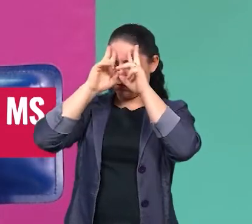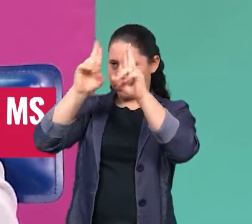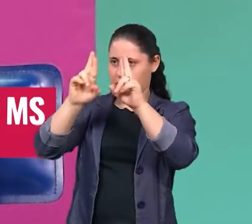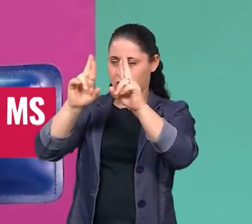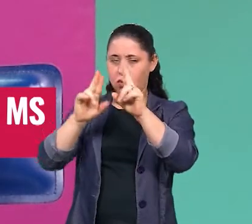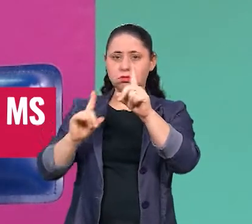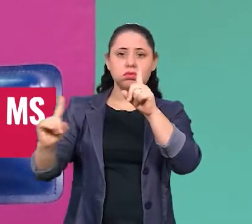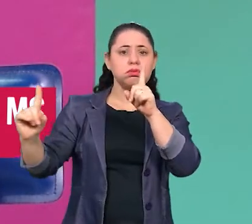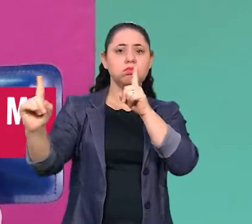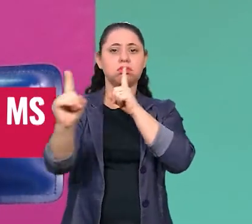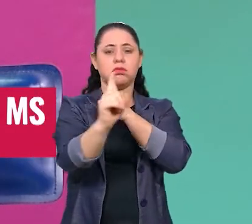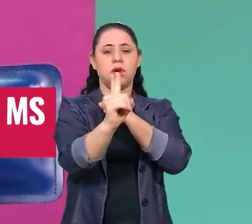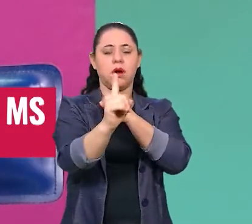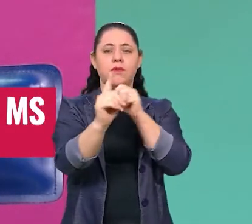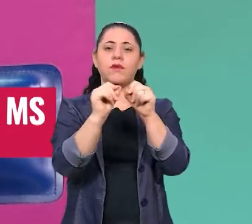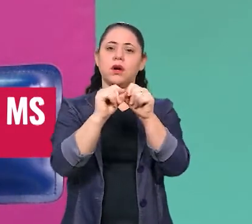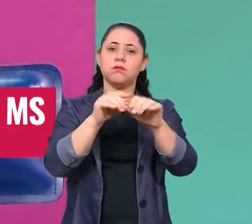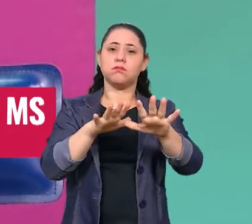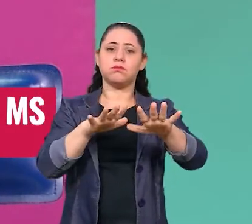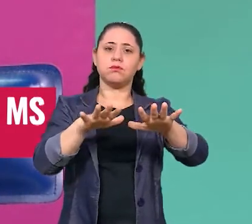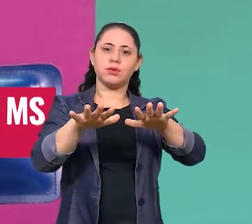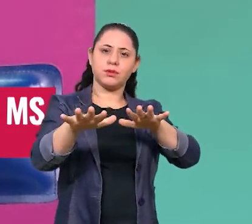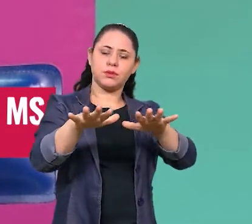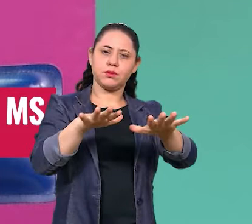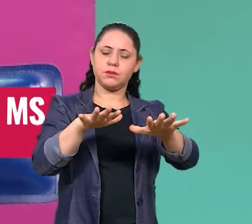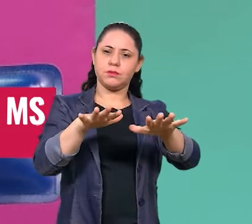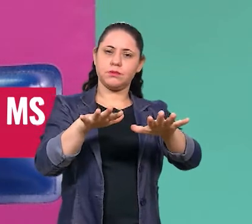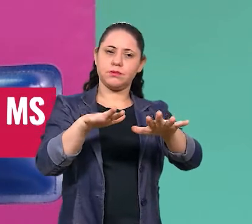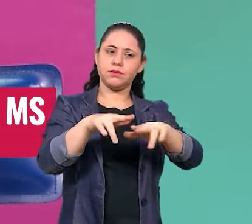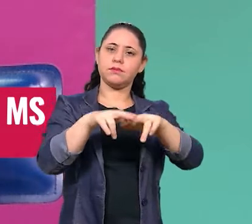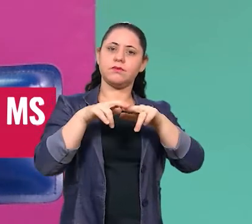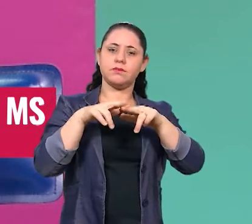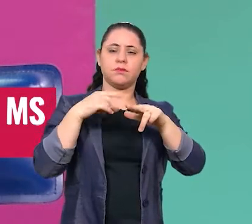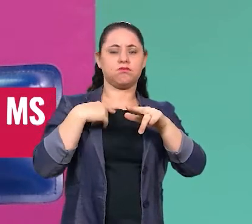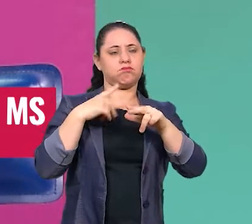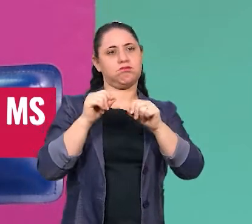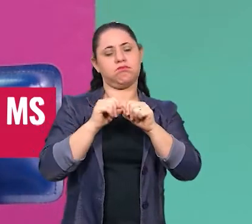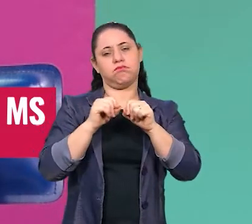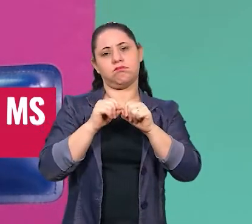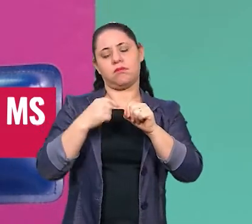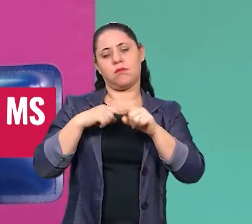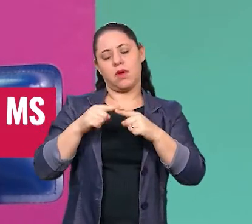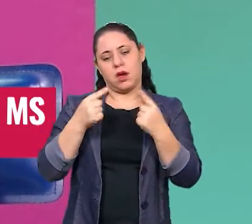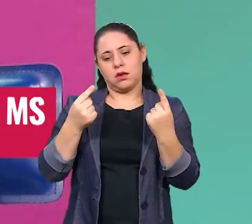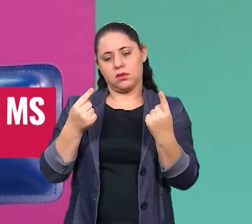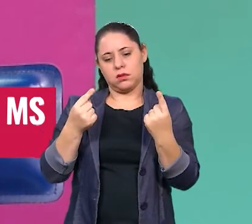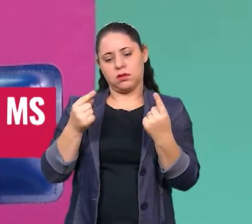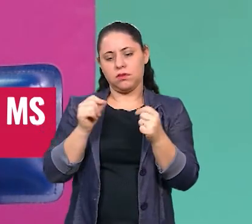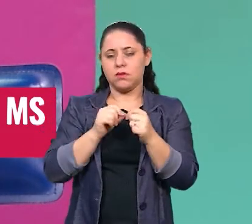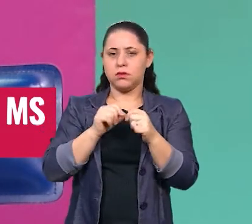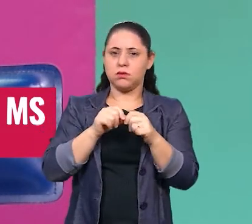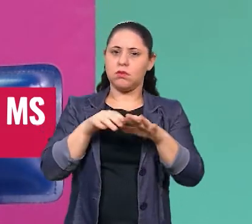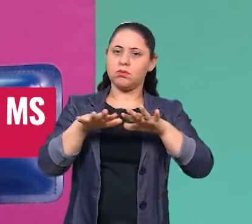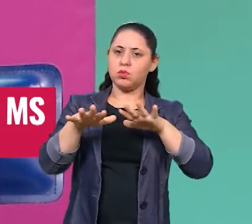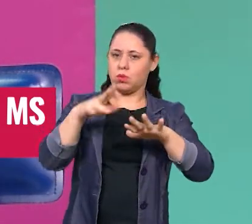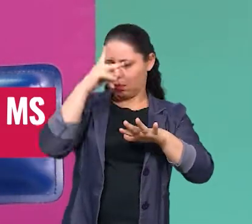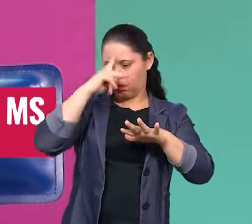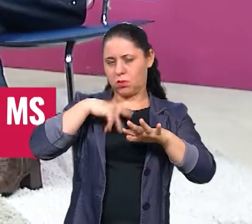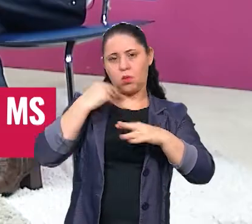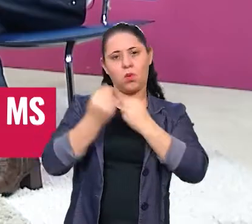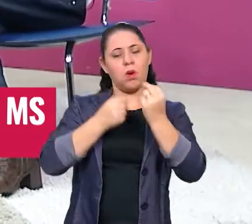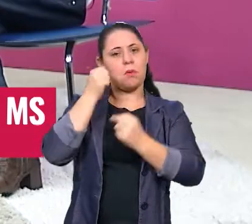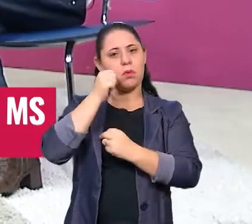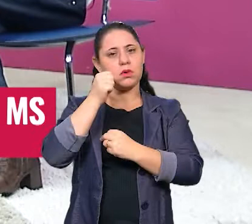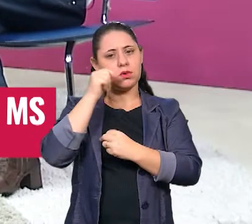militância, simplesmente por isso. Mas eu faço uma militância na minha condição de mulher no dia a dia. Aonde